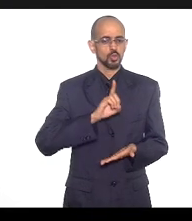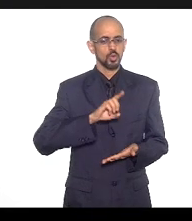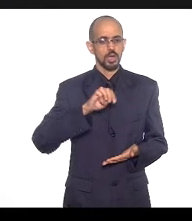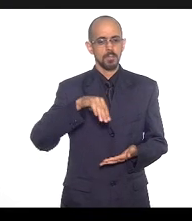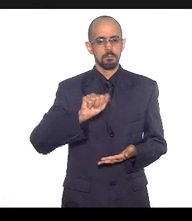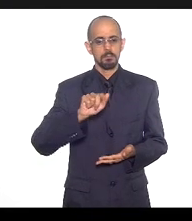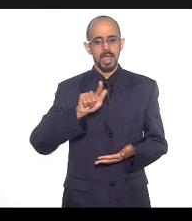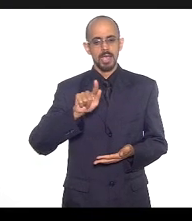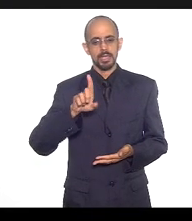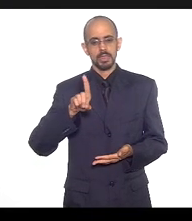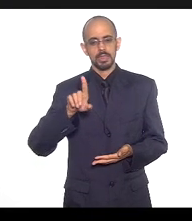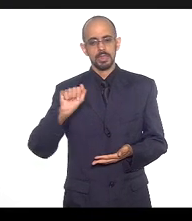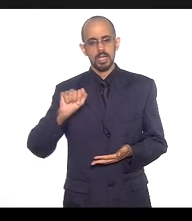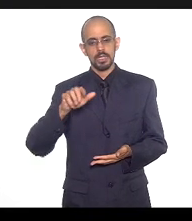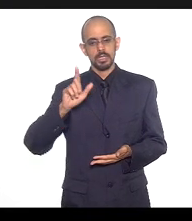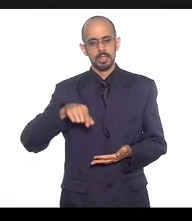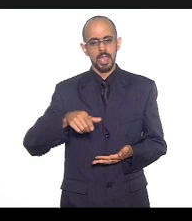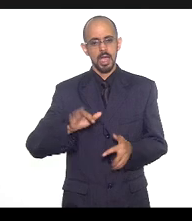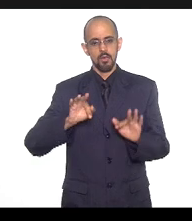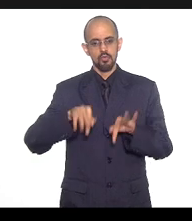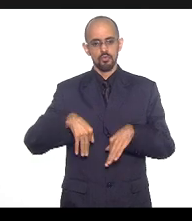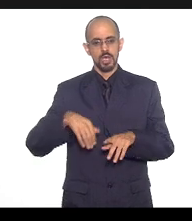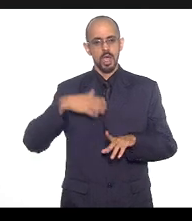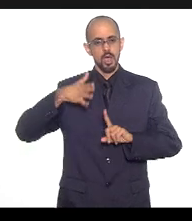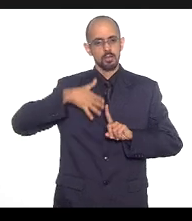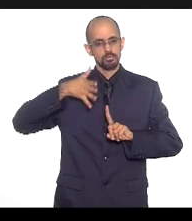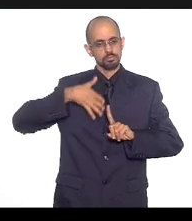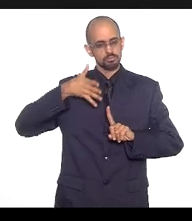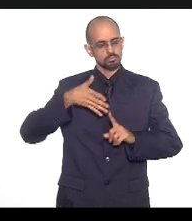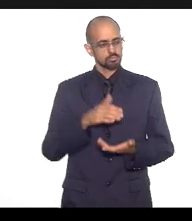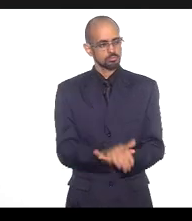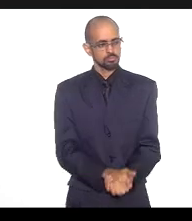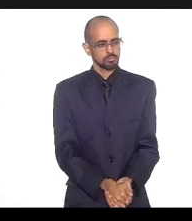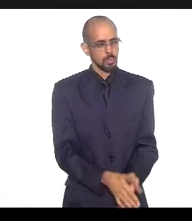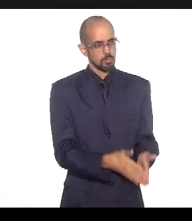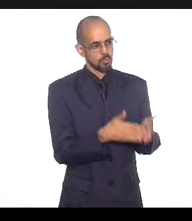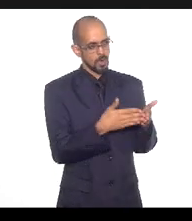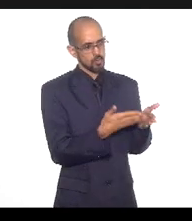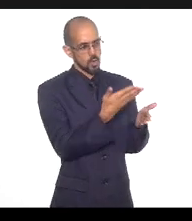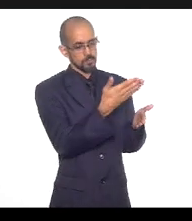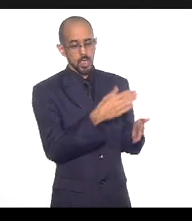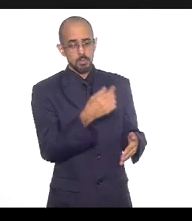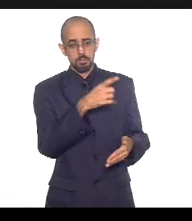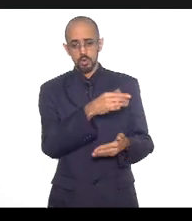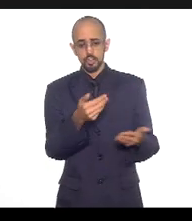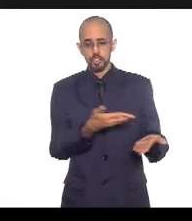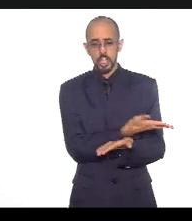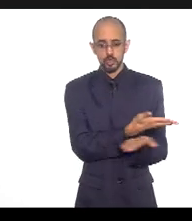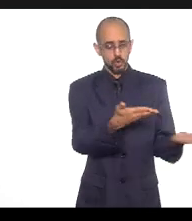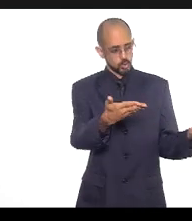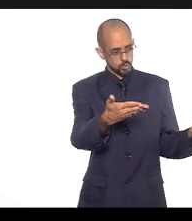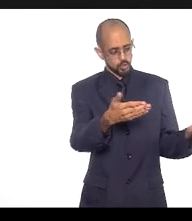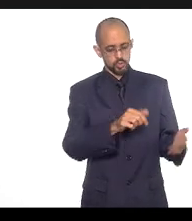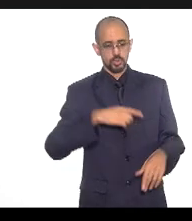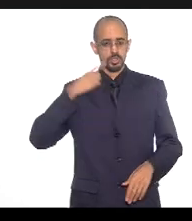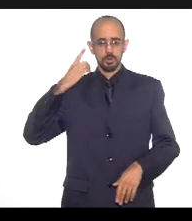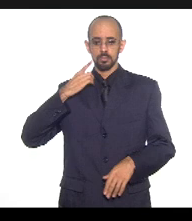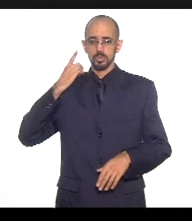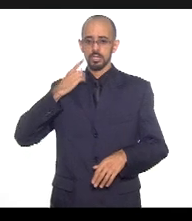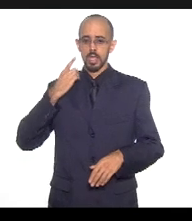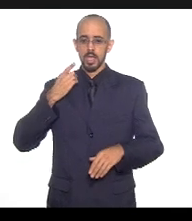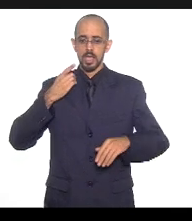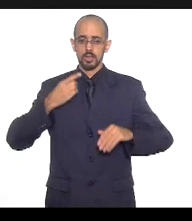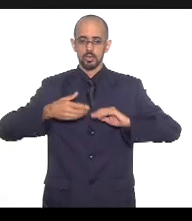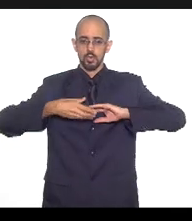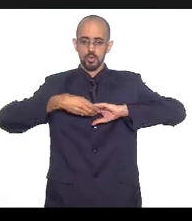que é a nossa última interlocutora. Por favor, doutora Magda. Bom dia a todos. Deputado,